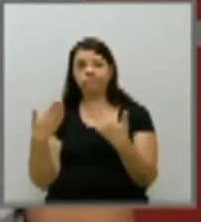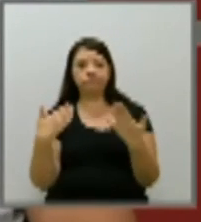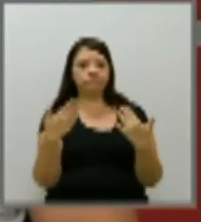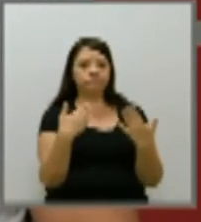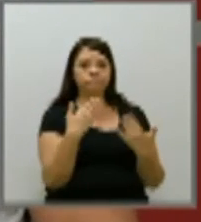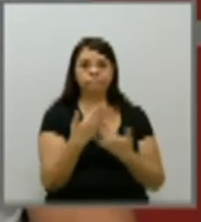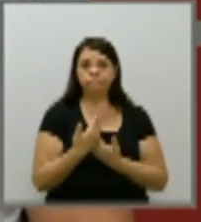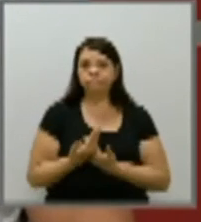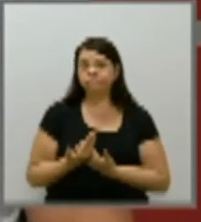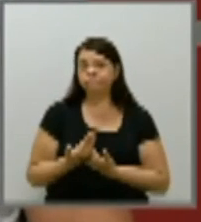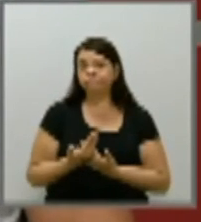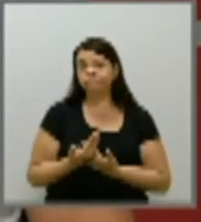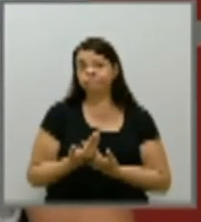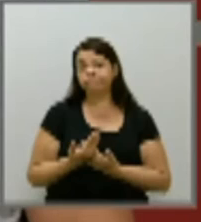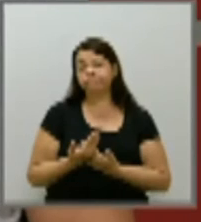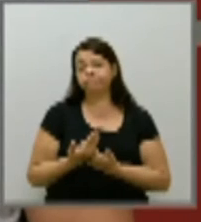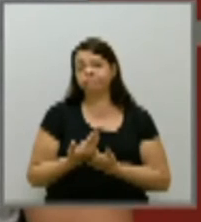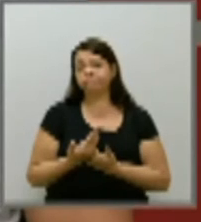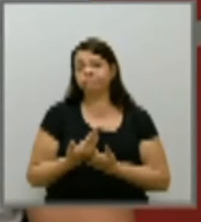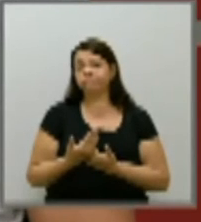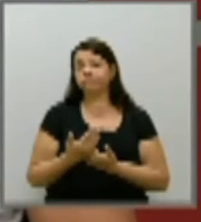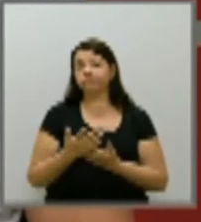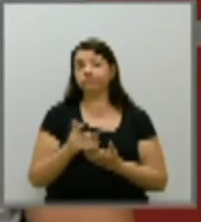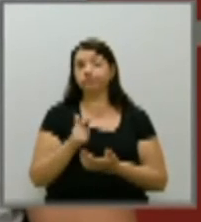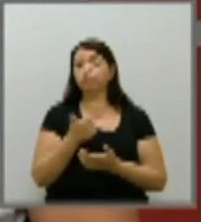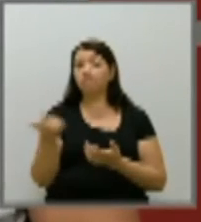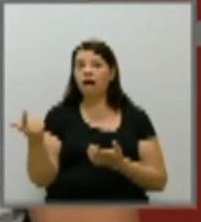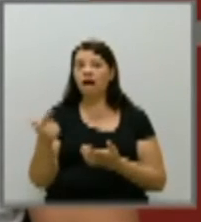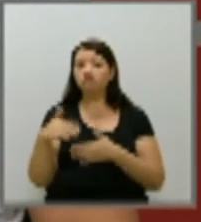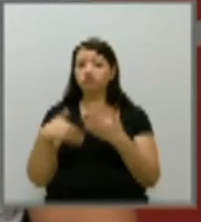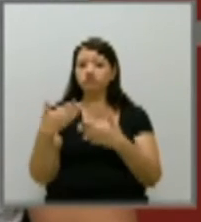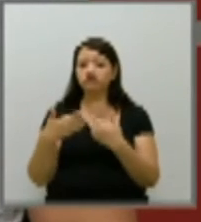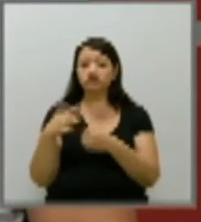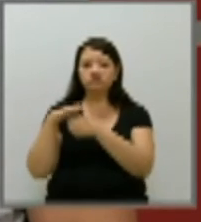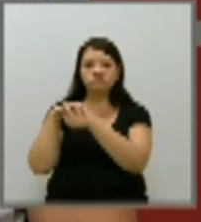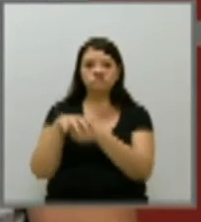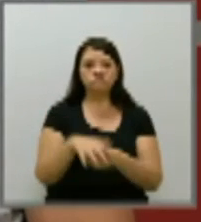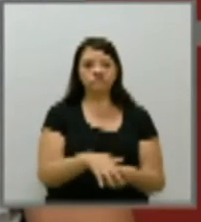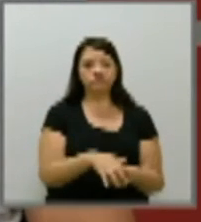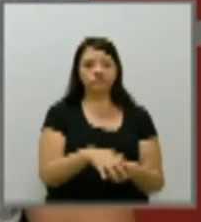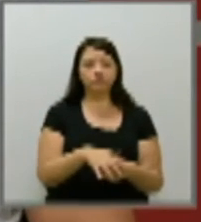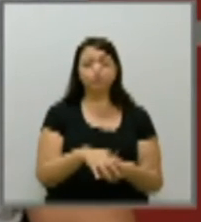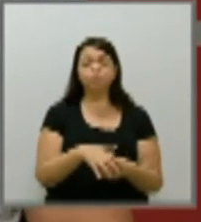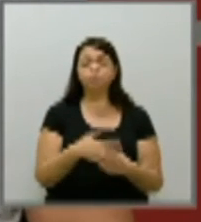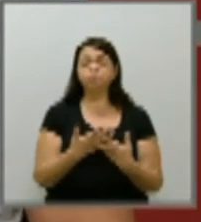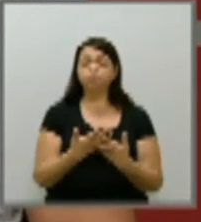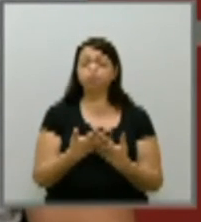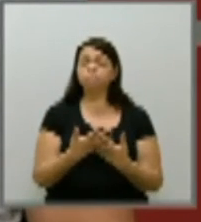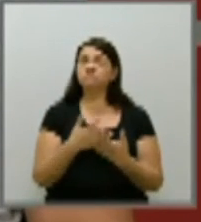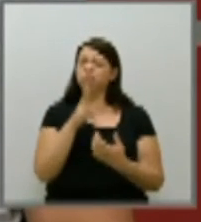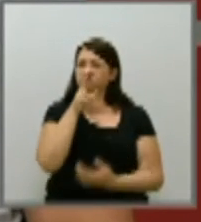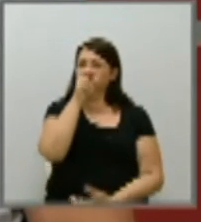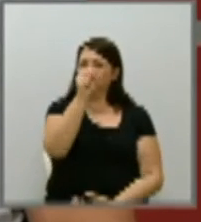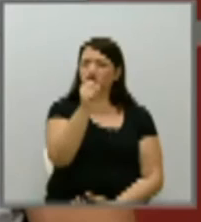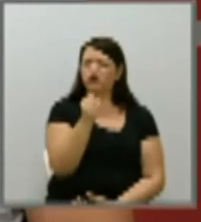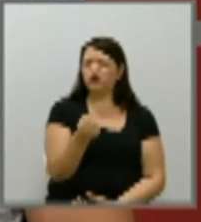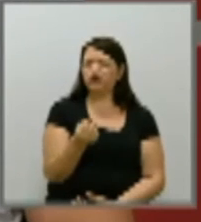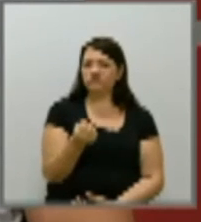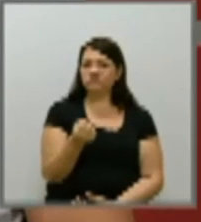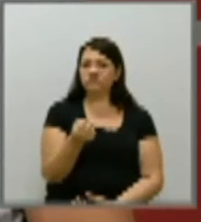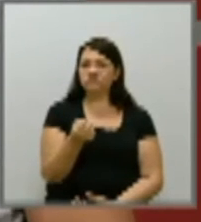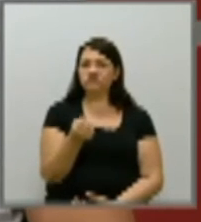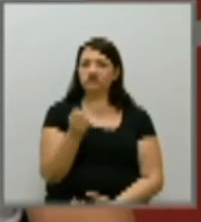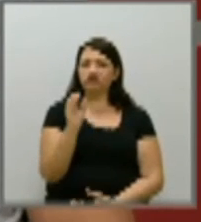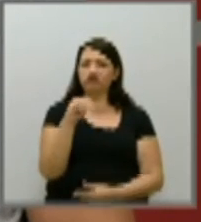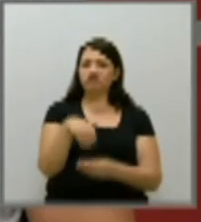ideias. Mas, entanto, o processo de repressão é uma coisa que está muito forte na